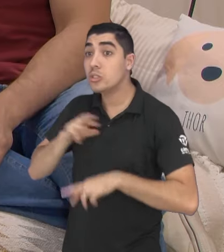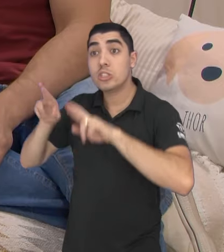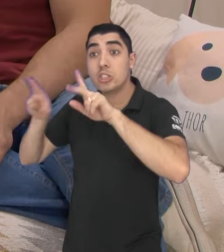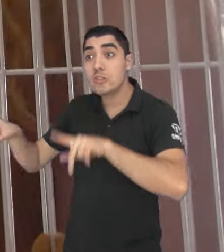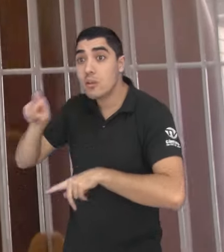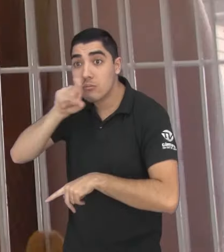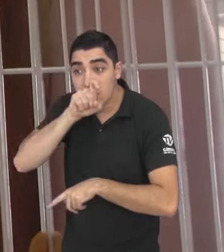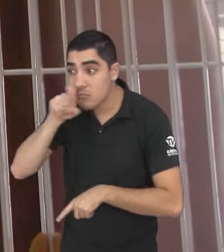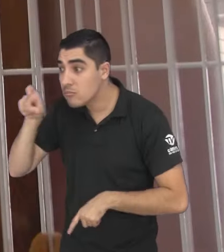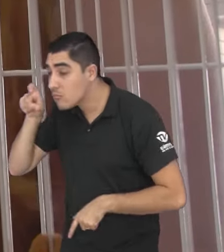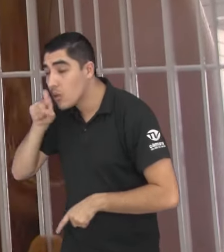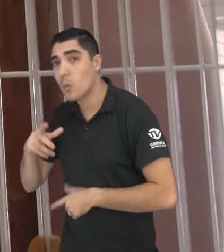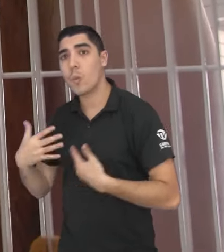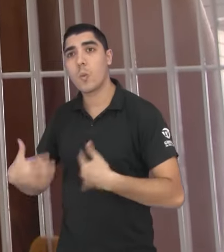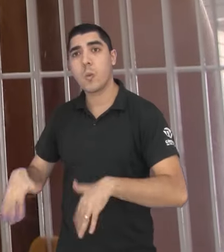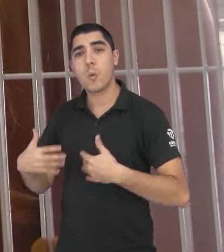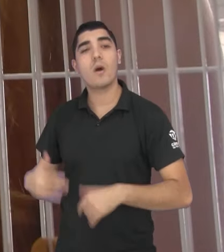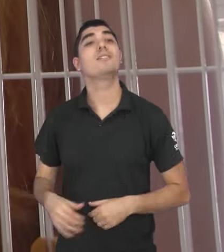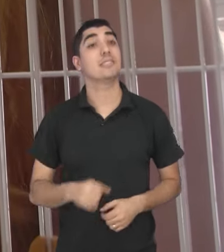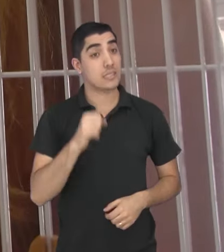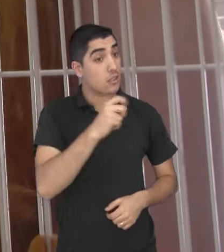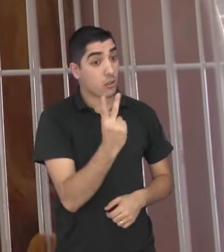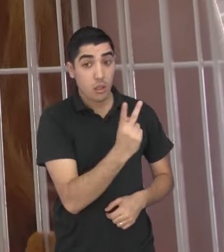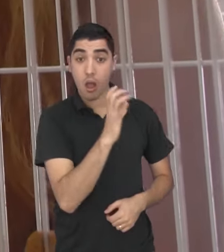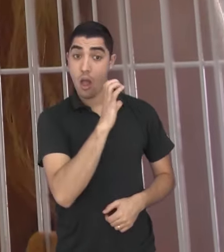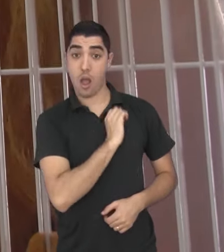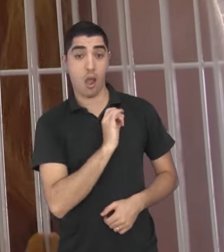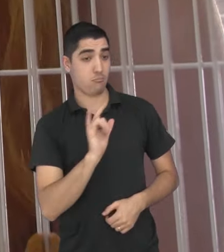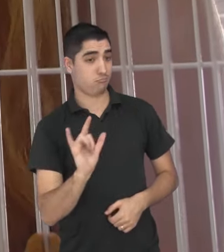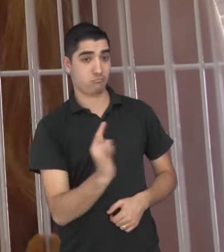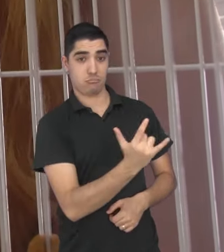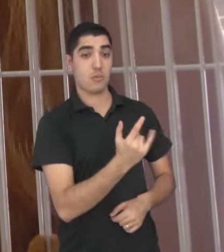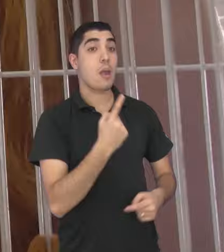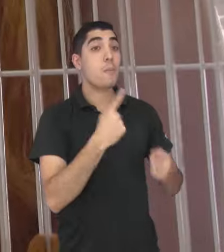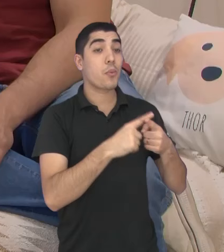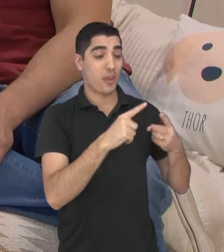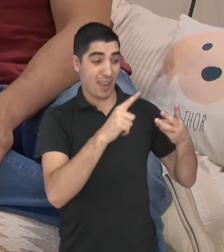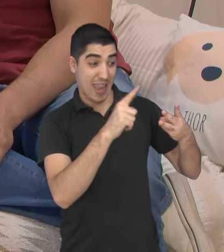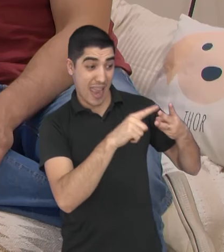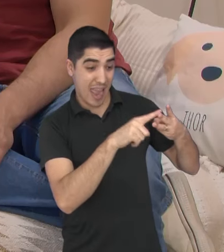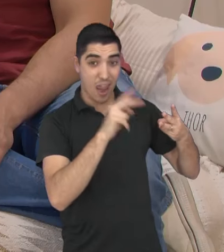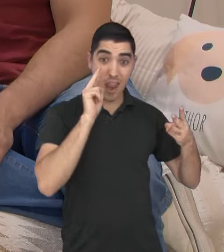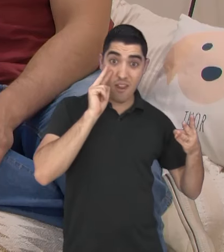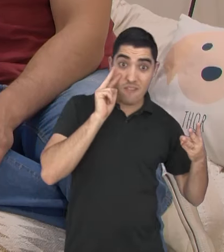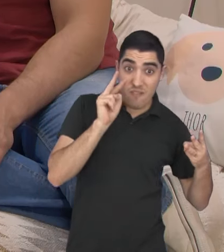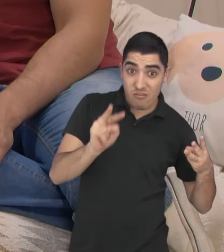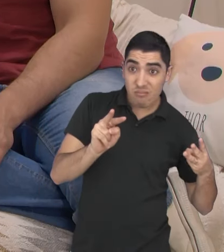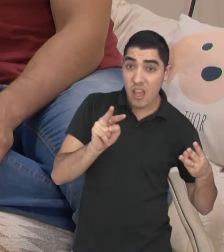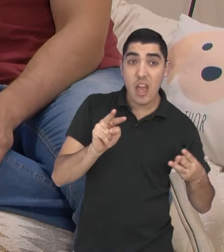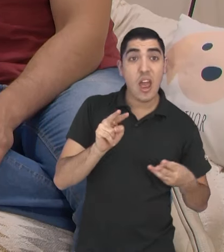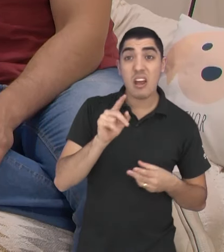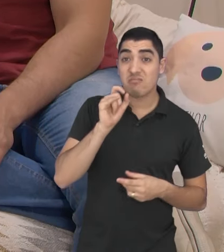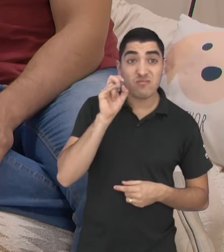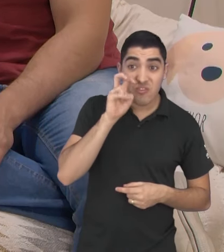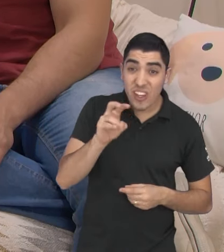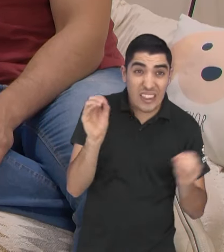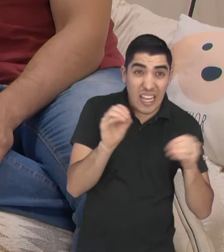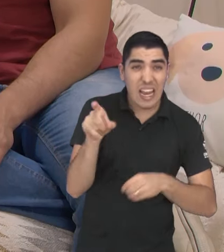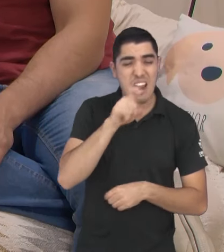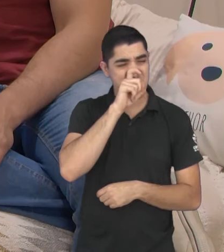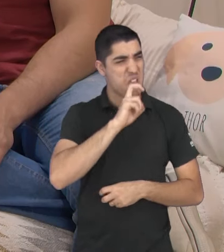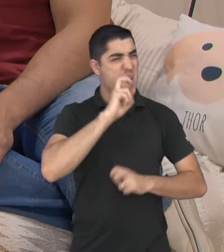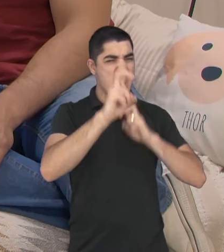se amam. Quando ele chegou, a gemada, ela tinha que ver ele. Porque se ela não visse, ela ficava gritando, gritando,